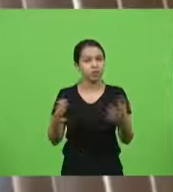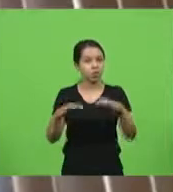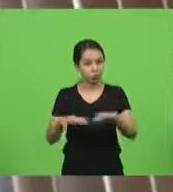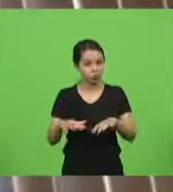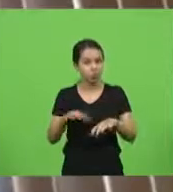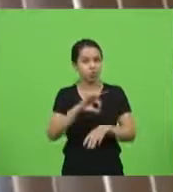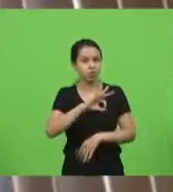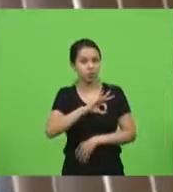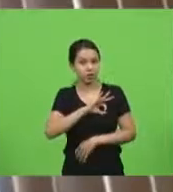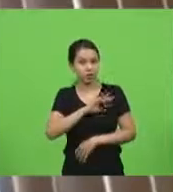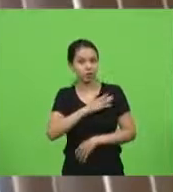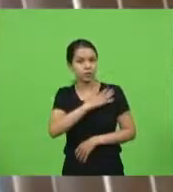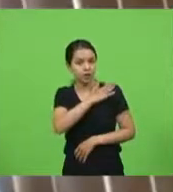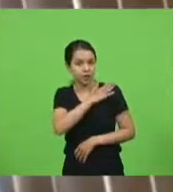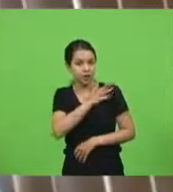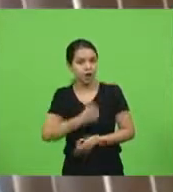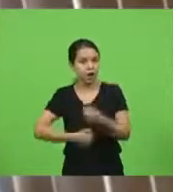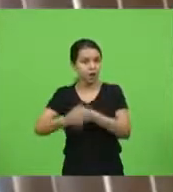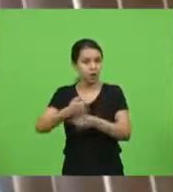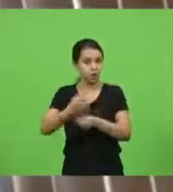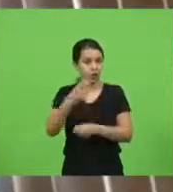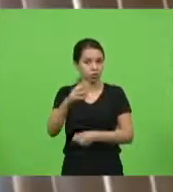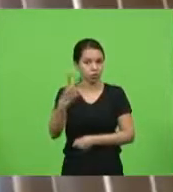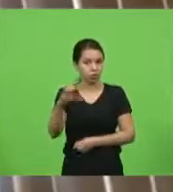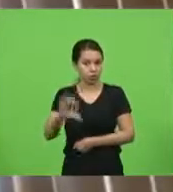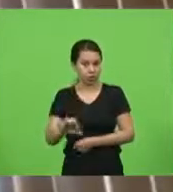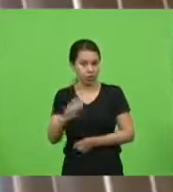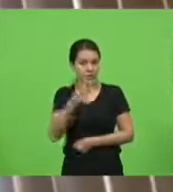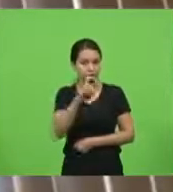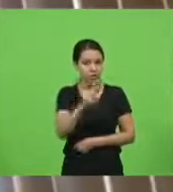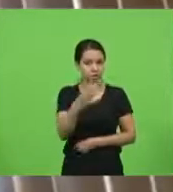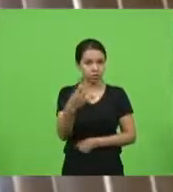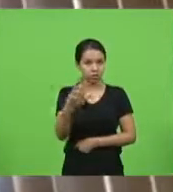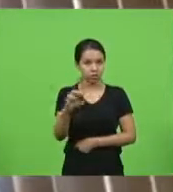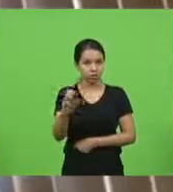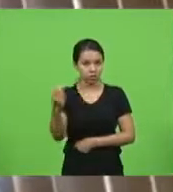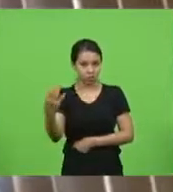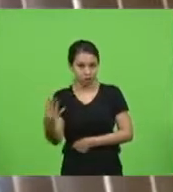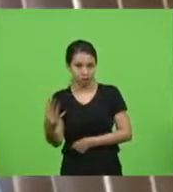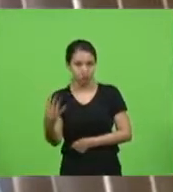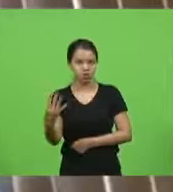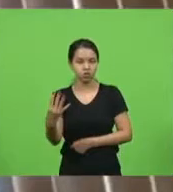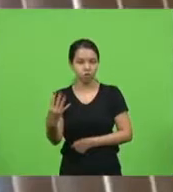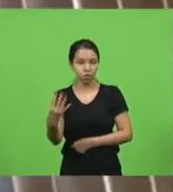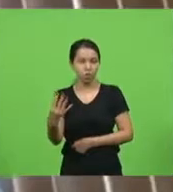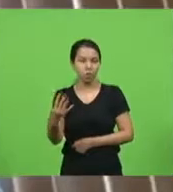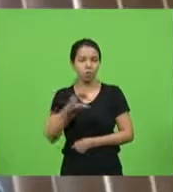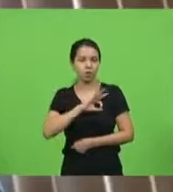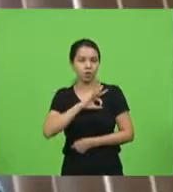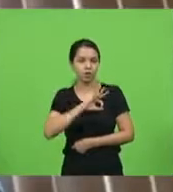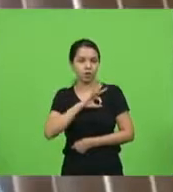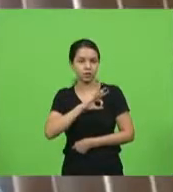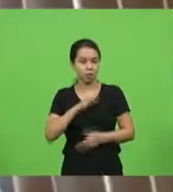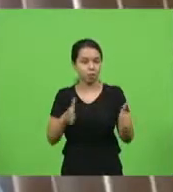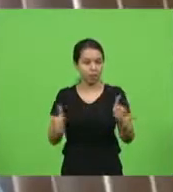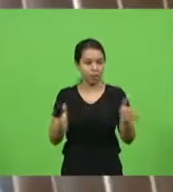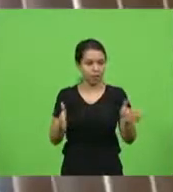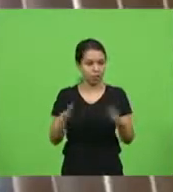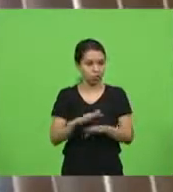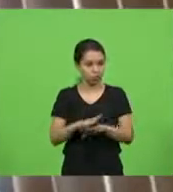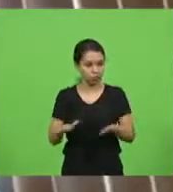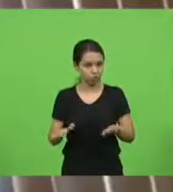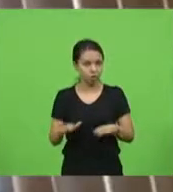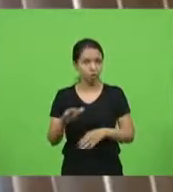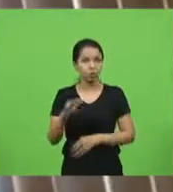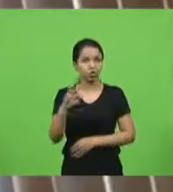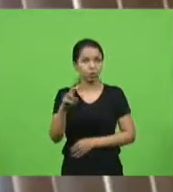de 2019, de 584 agentes temporários, em 2020, 80 cadetes